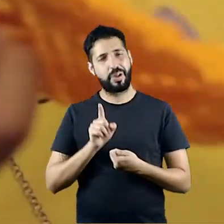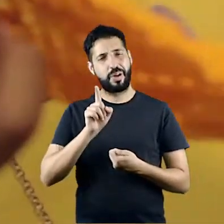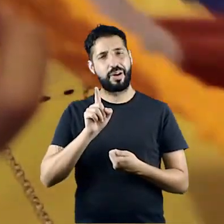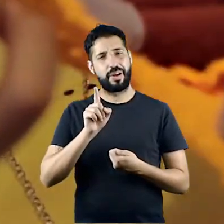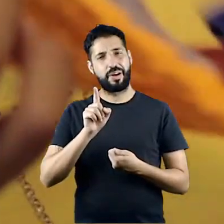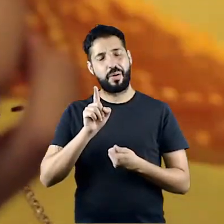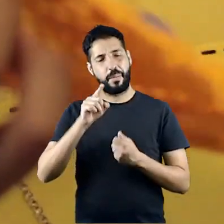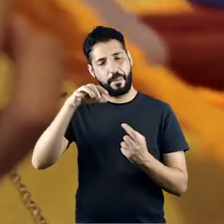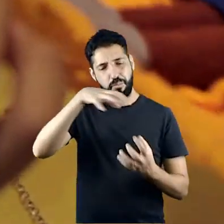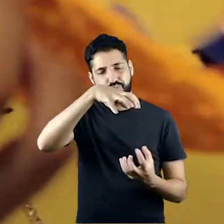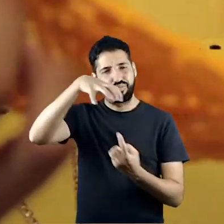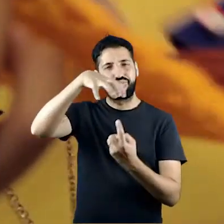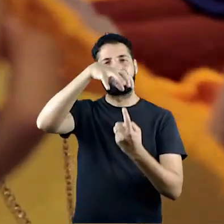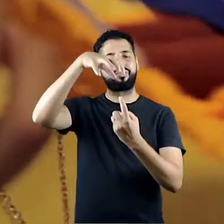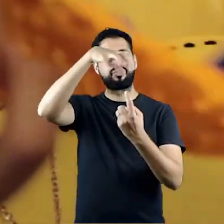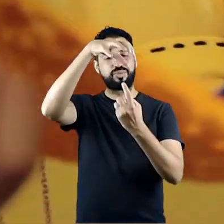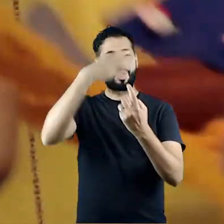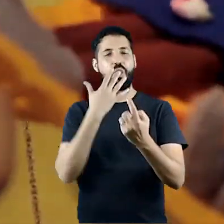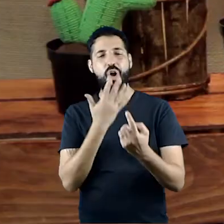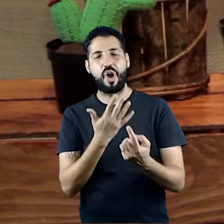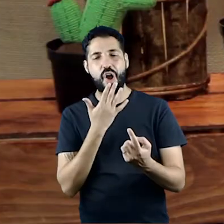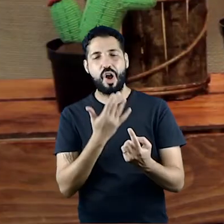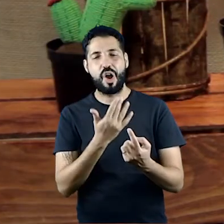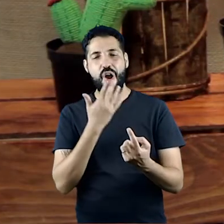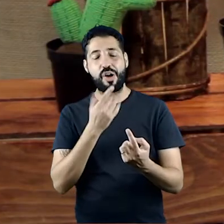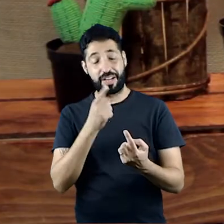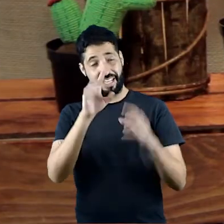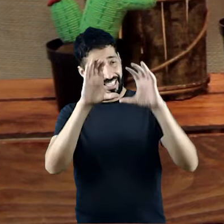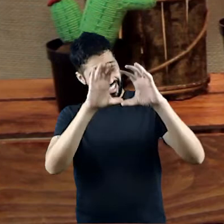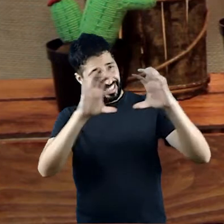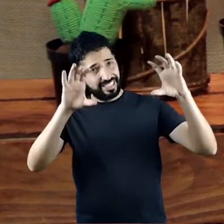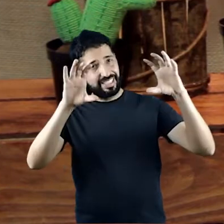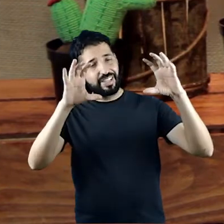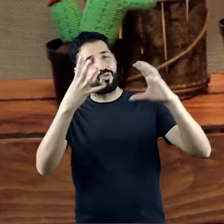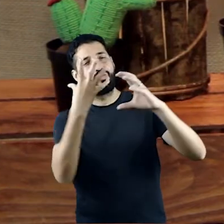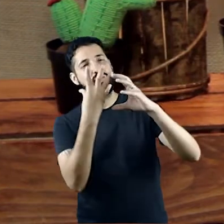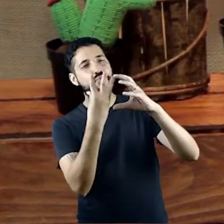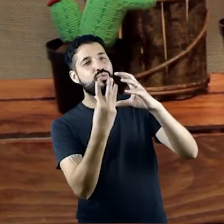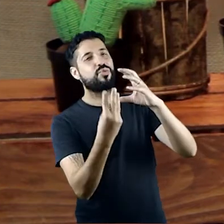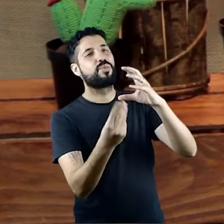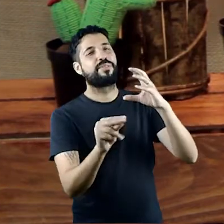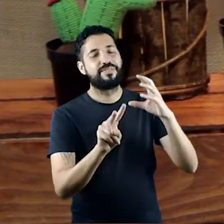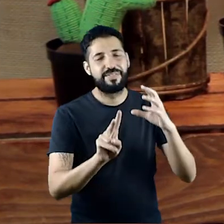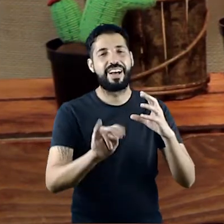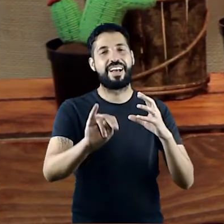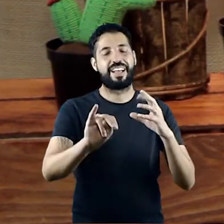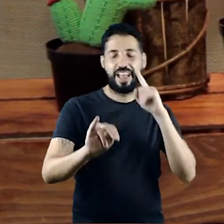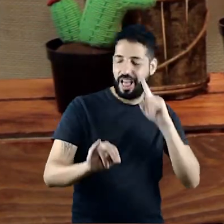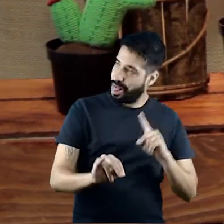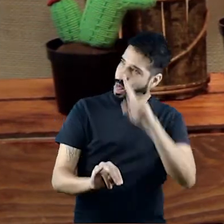galera Ei não fico lilás eu vai sonho